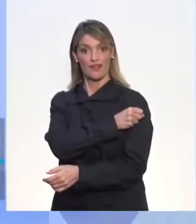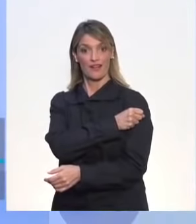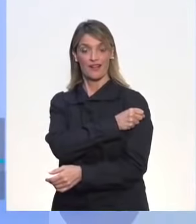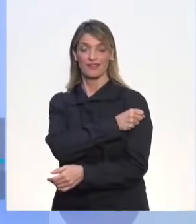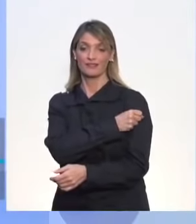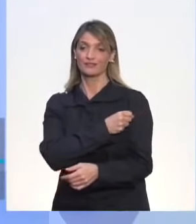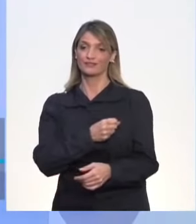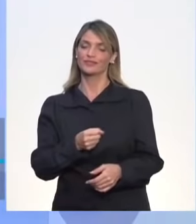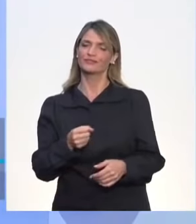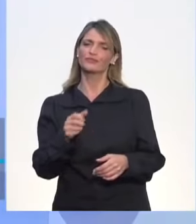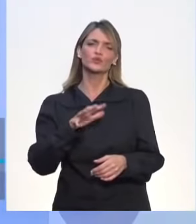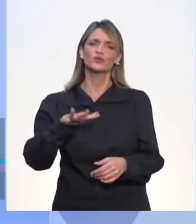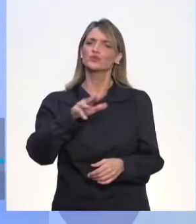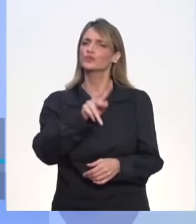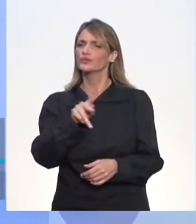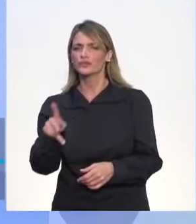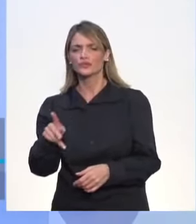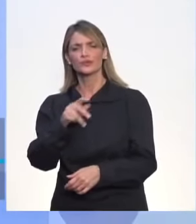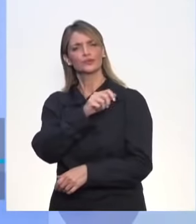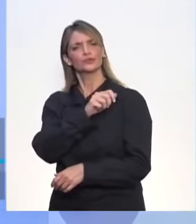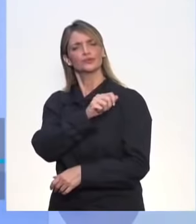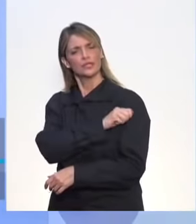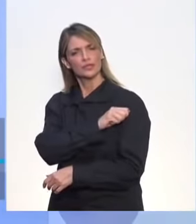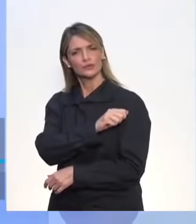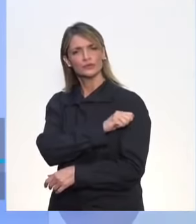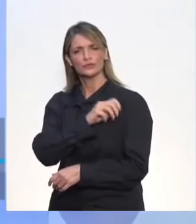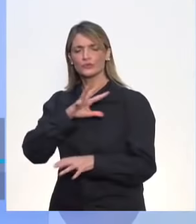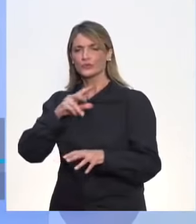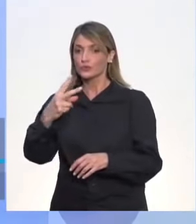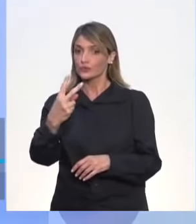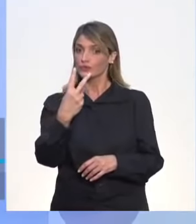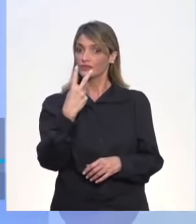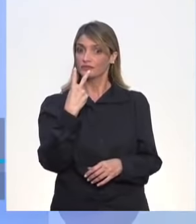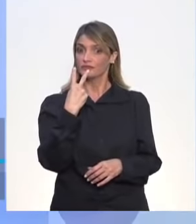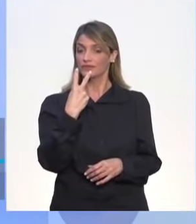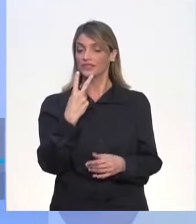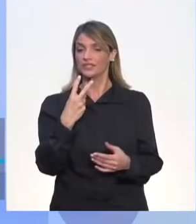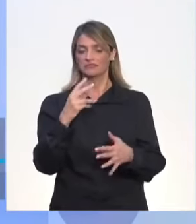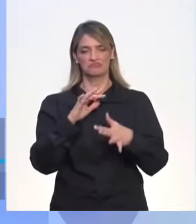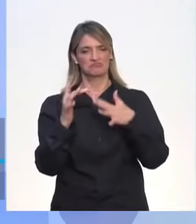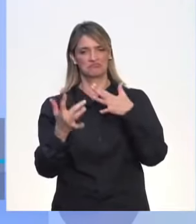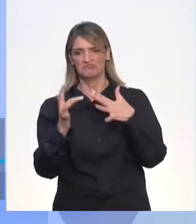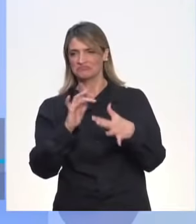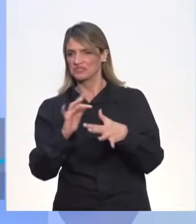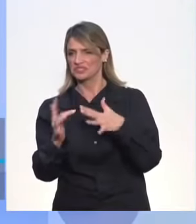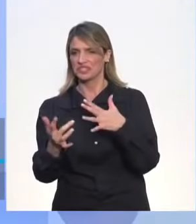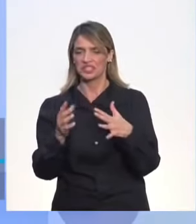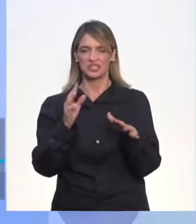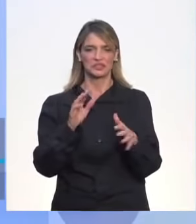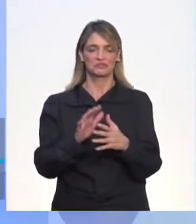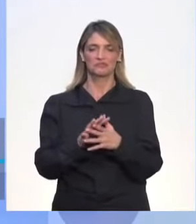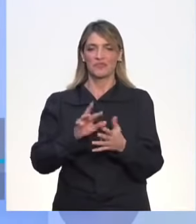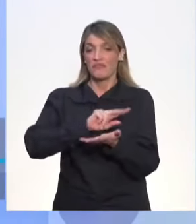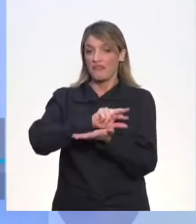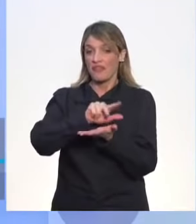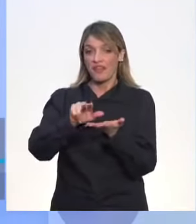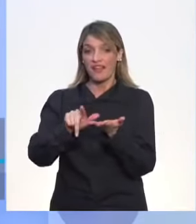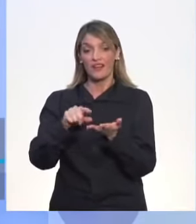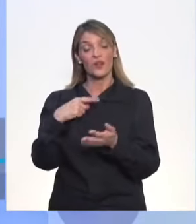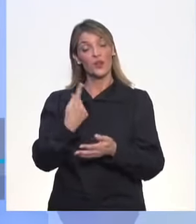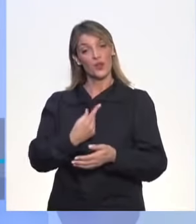saudar aí a todos professores alunos todos aqueles que nos assistem nas diversas formas de mídia nas diversas telas aí